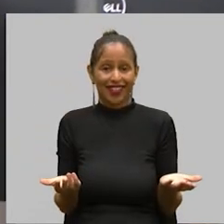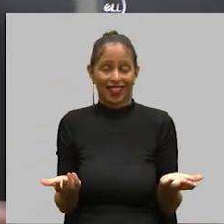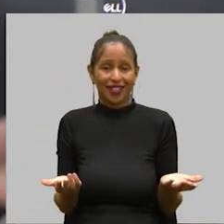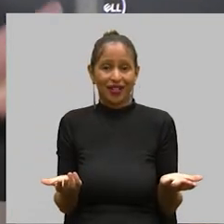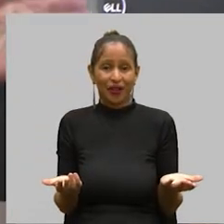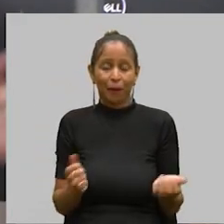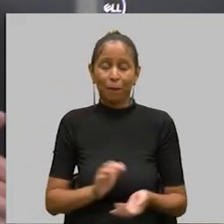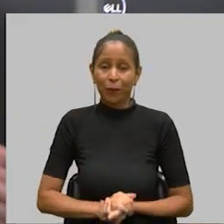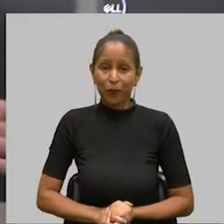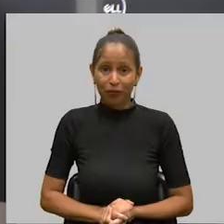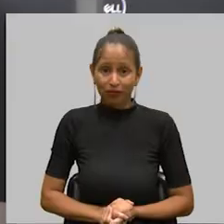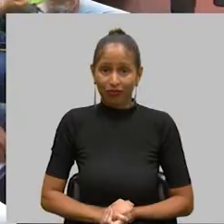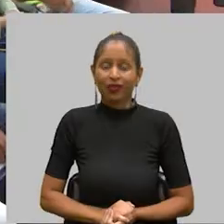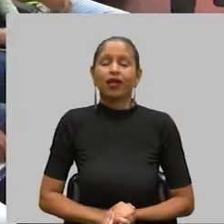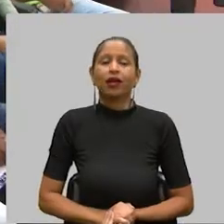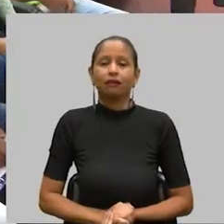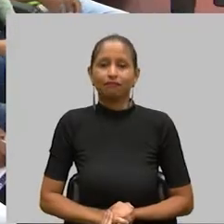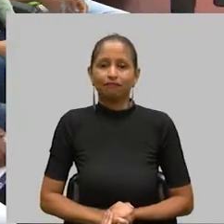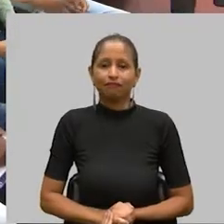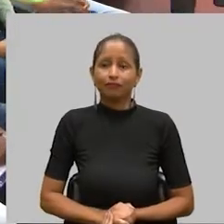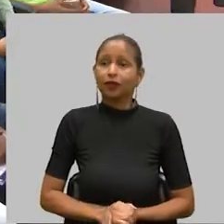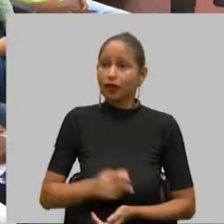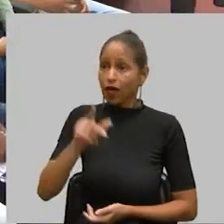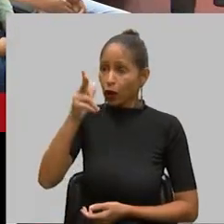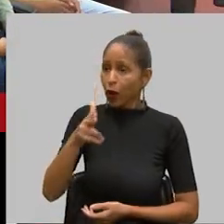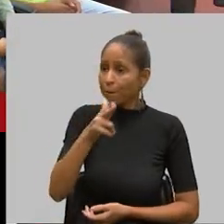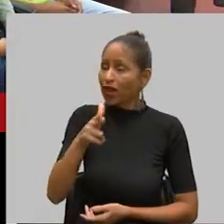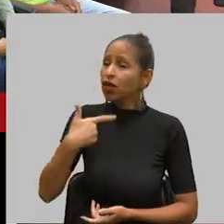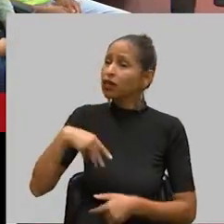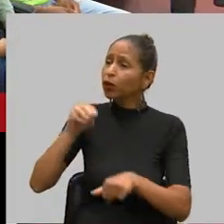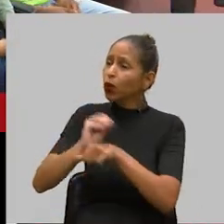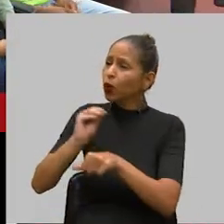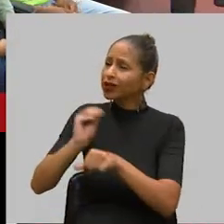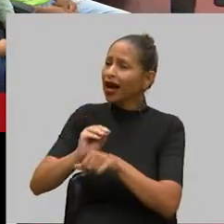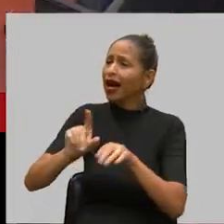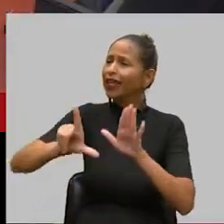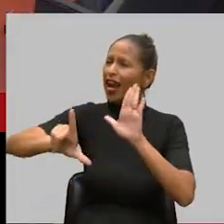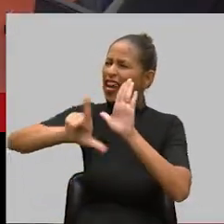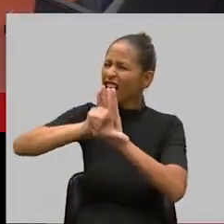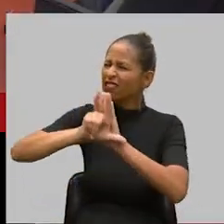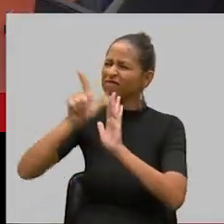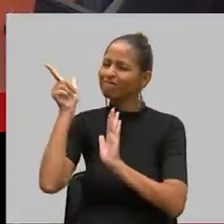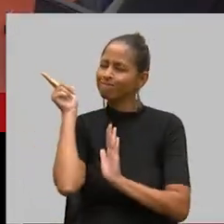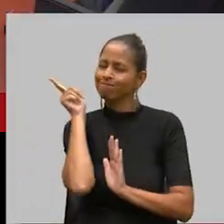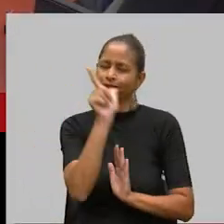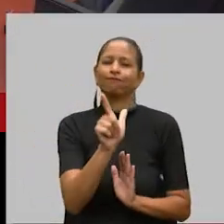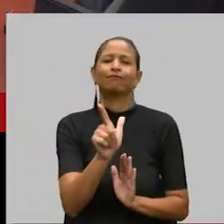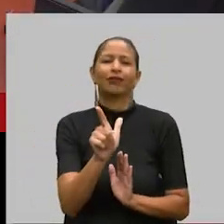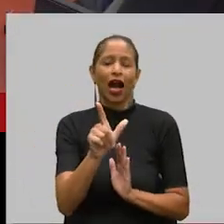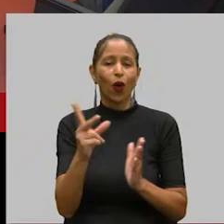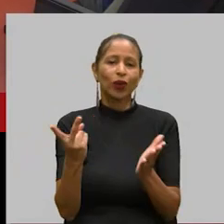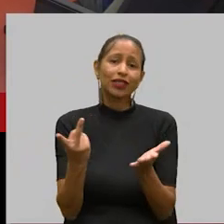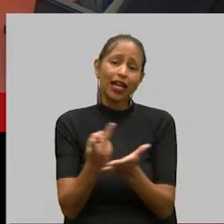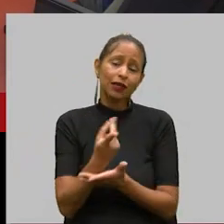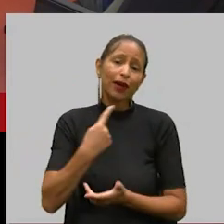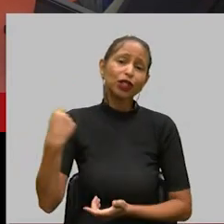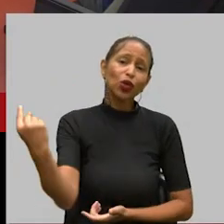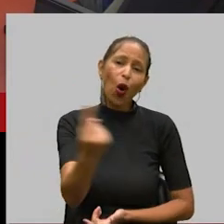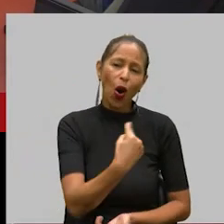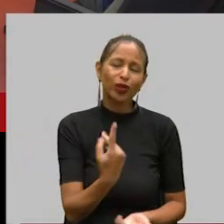sentido então é algo né Padre João que nós vamos cuidar para que a legislação Garanta que isso aconteça para todos